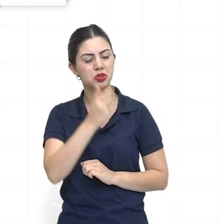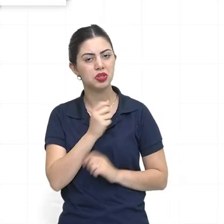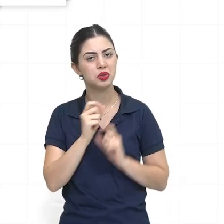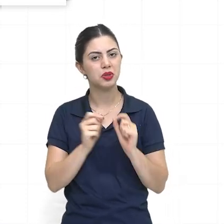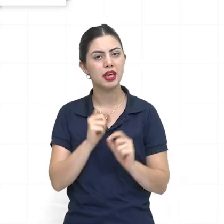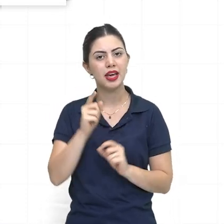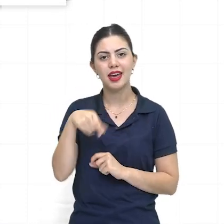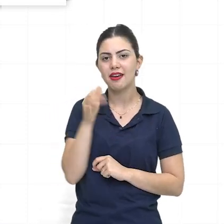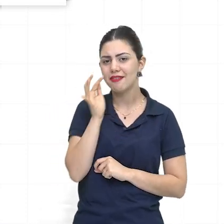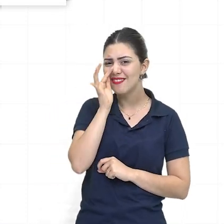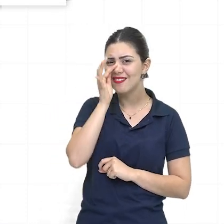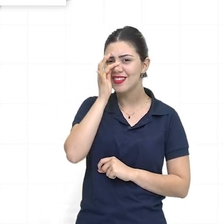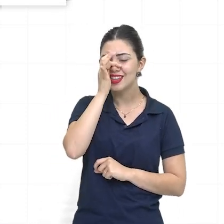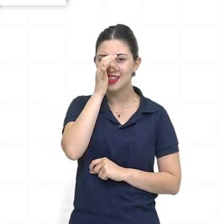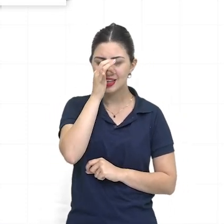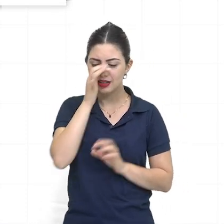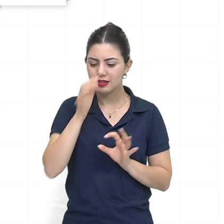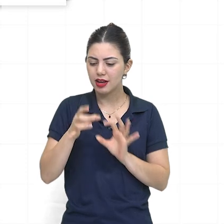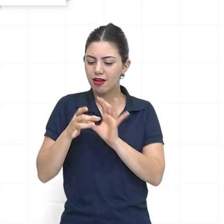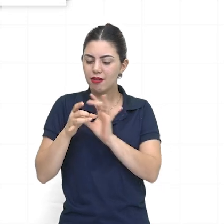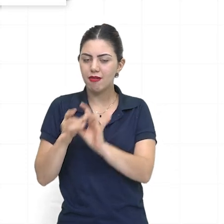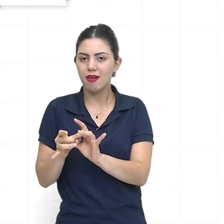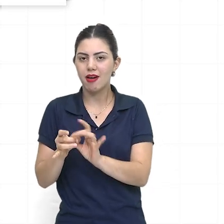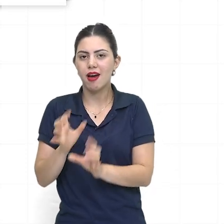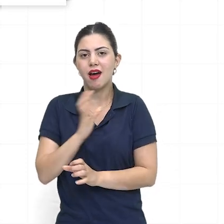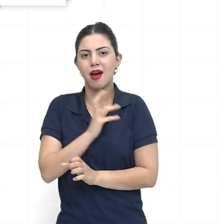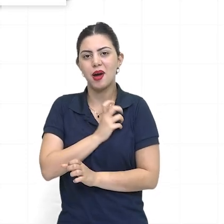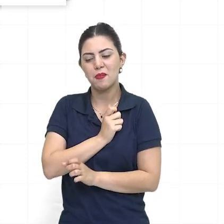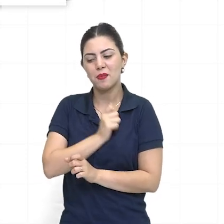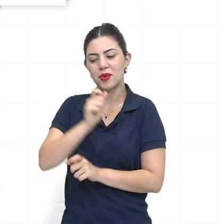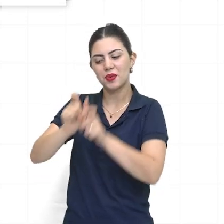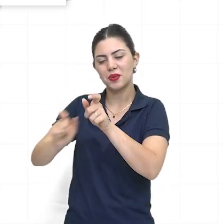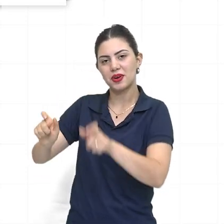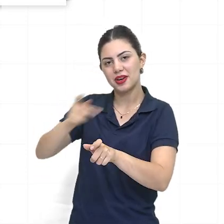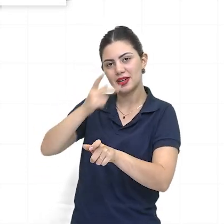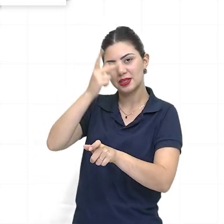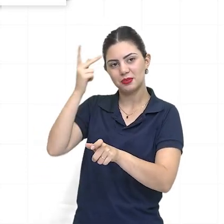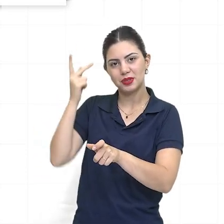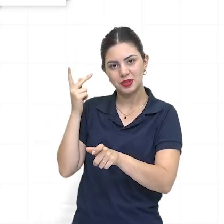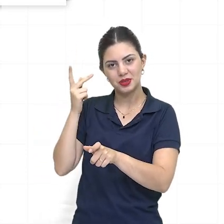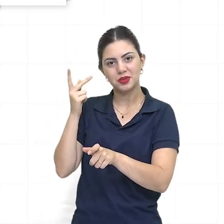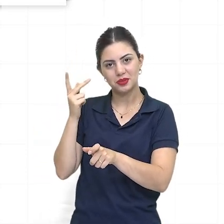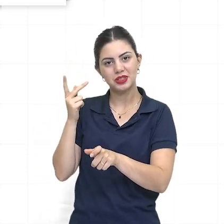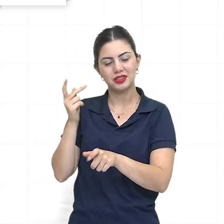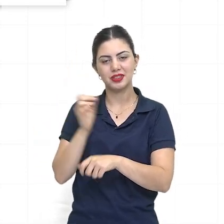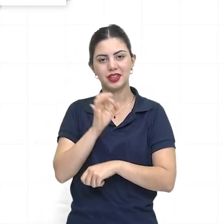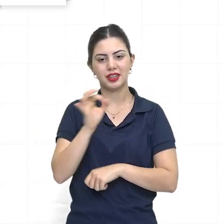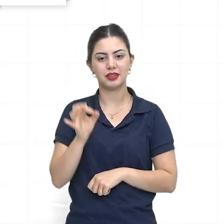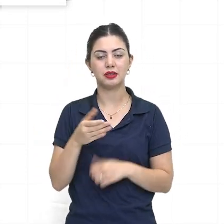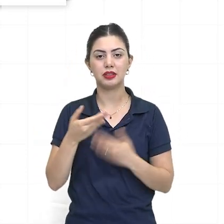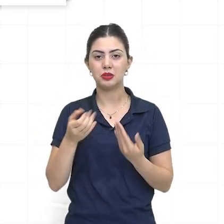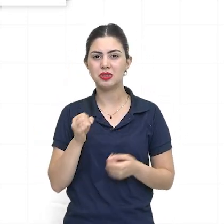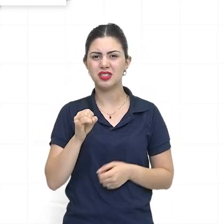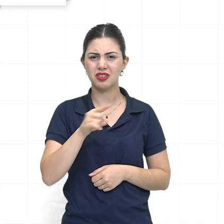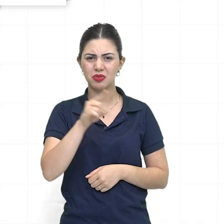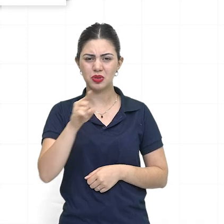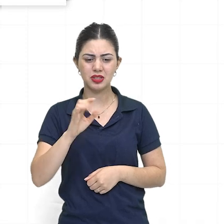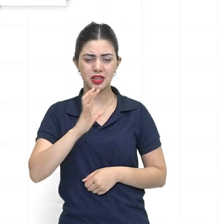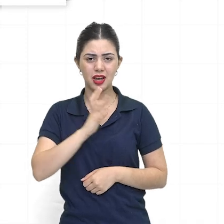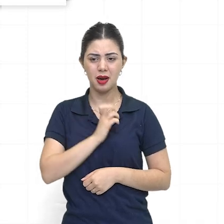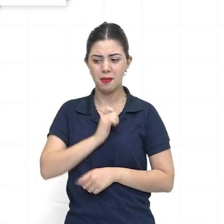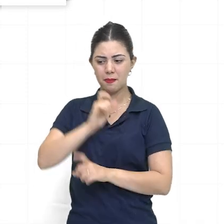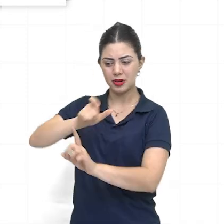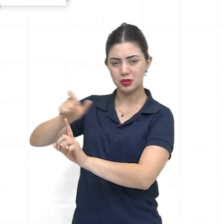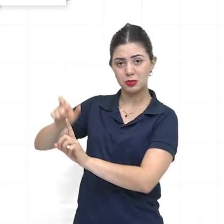fidelidade está anelada com o amor ao próximo, mas como o amor a si mesmo. Se você não ama o próximo e nem a